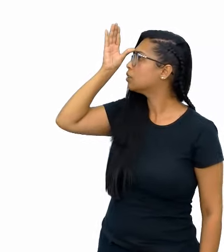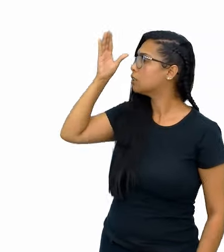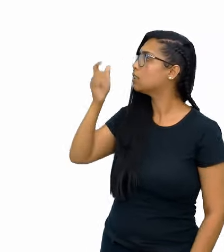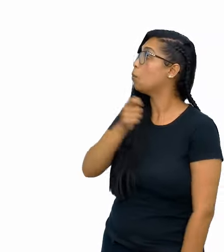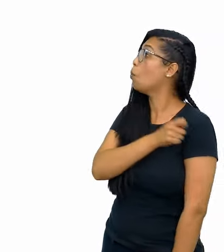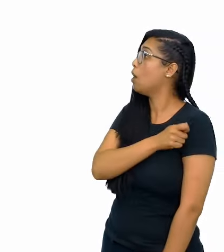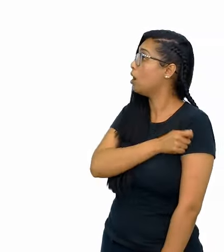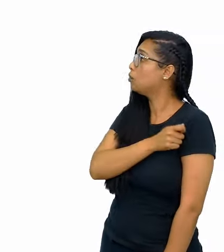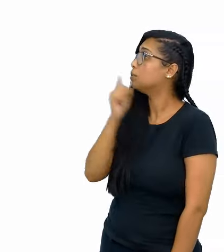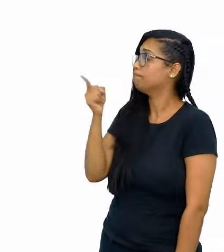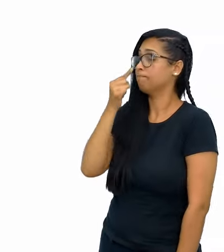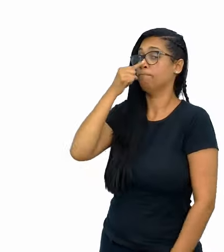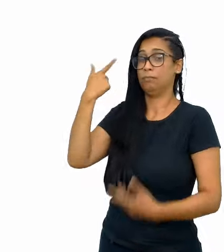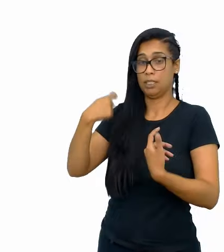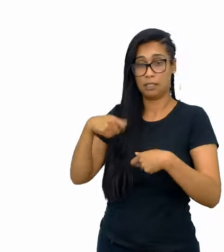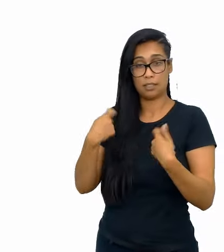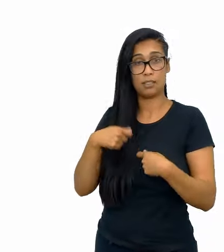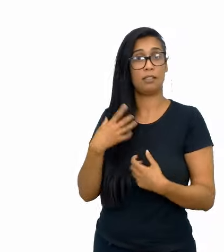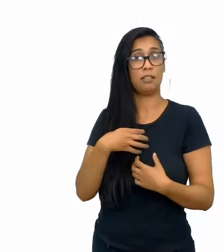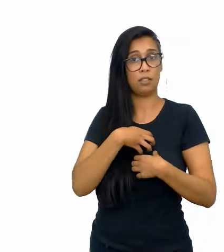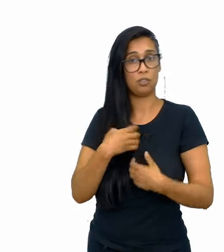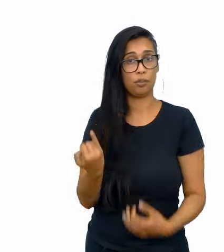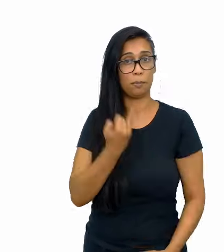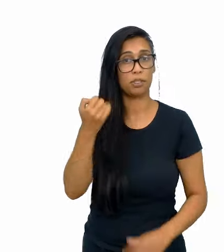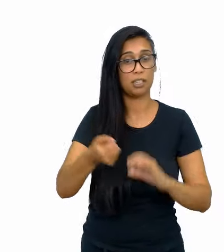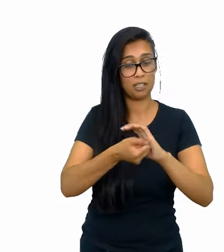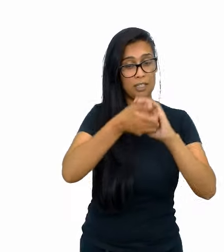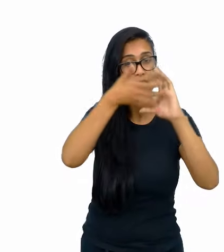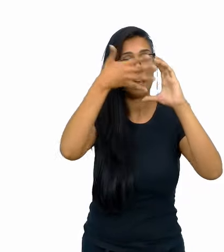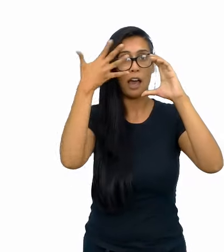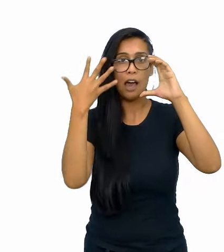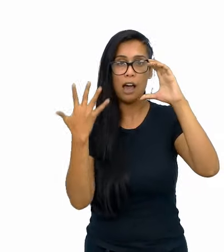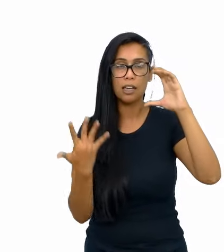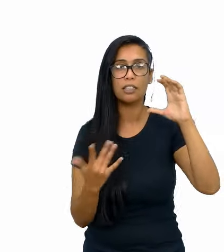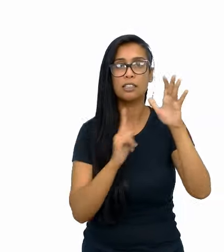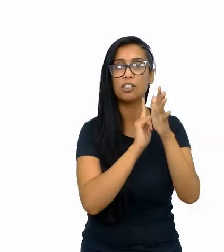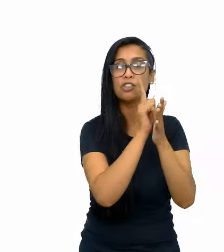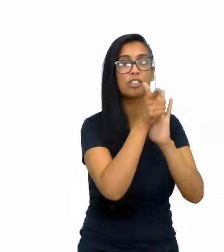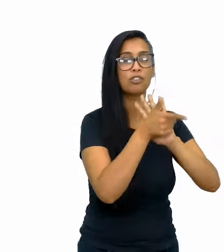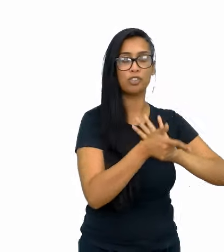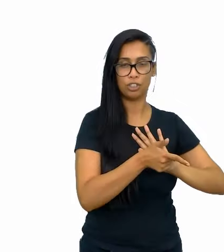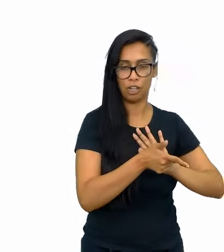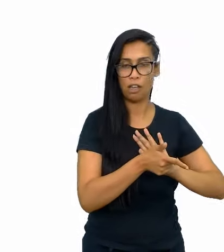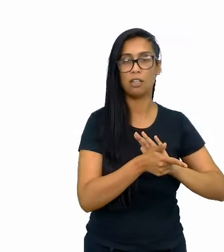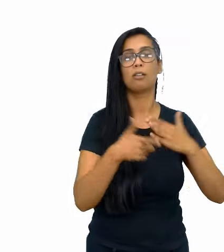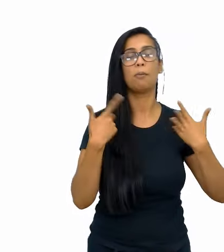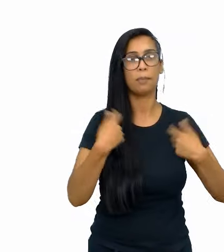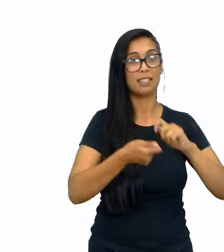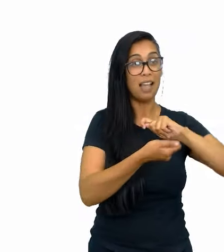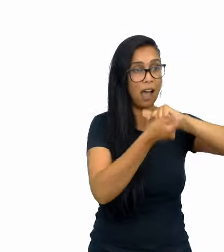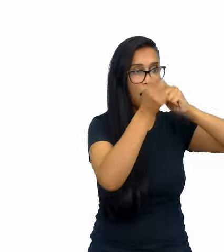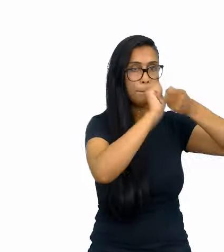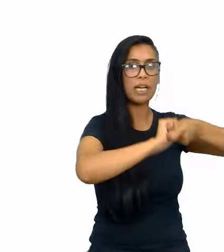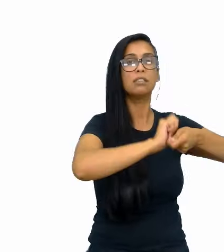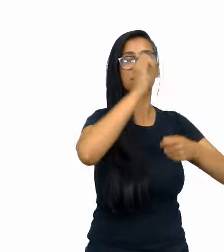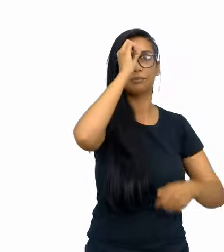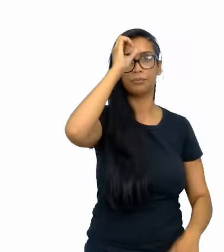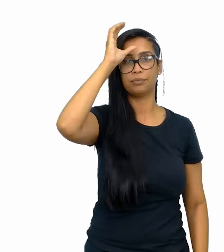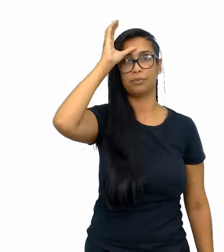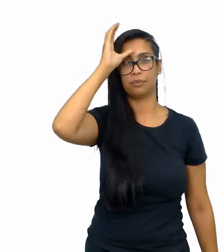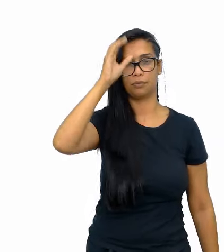aproximem ainda mais das características desse gênero, ok? Como vocês sabem, né,